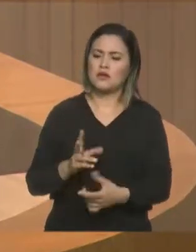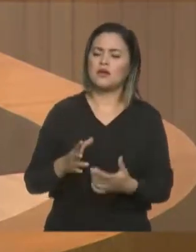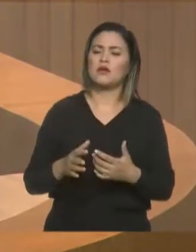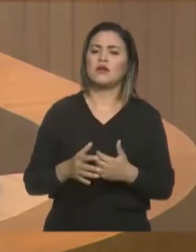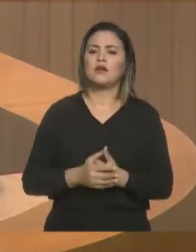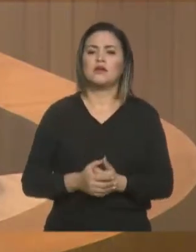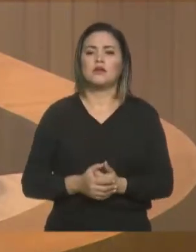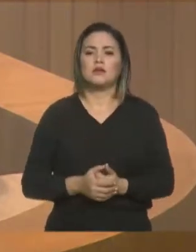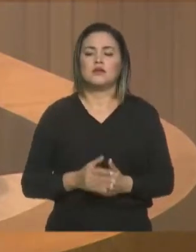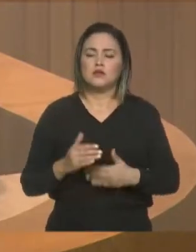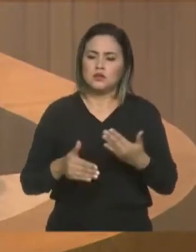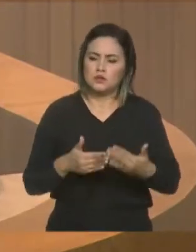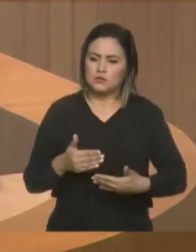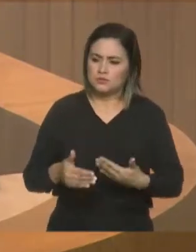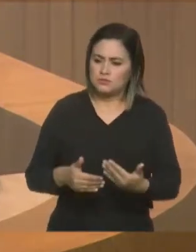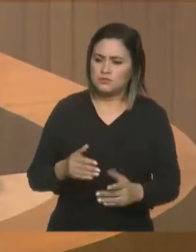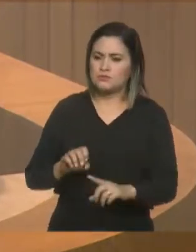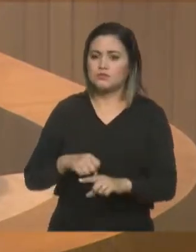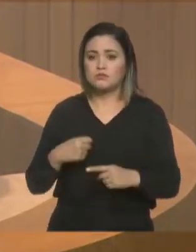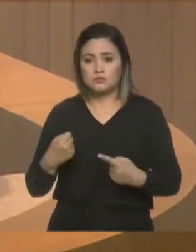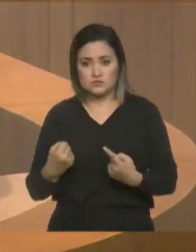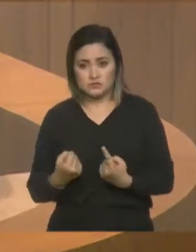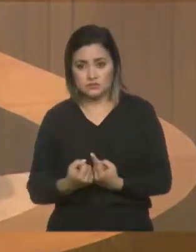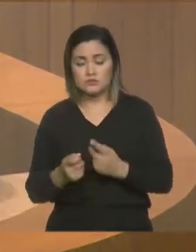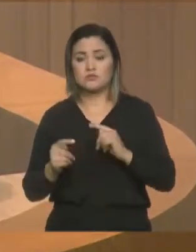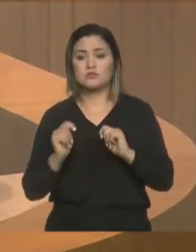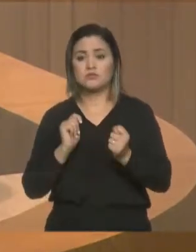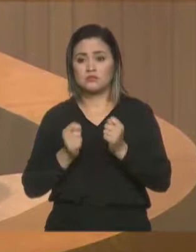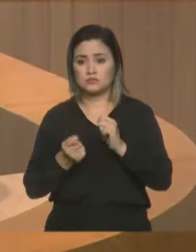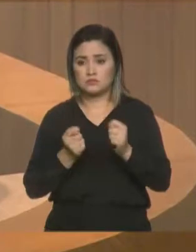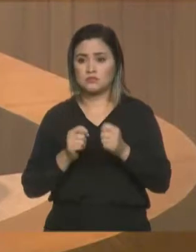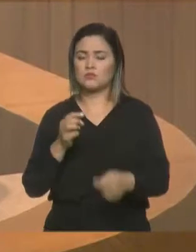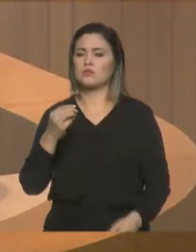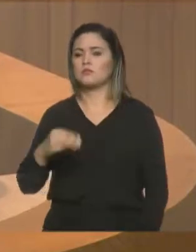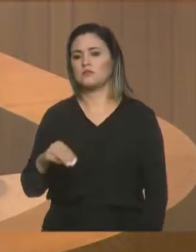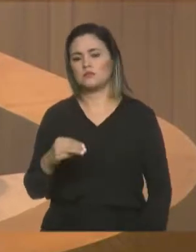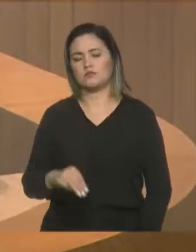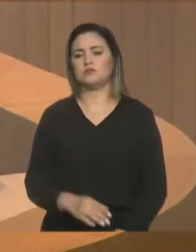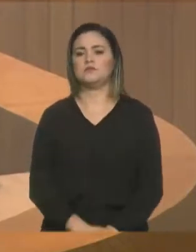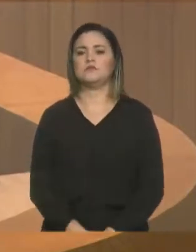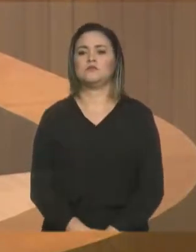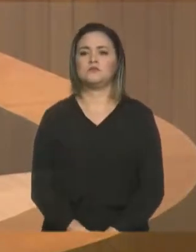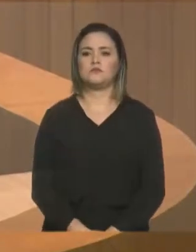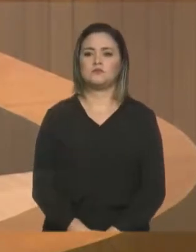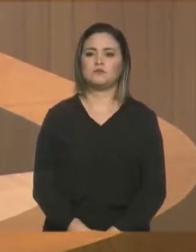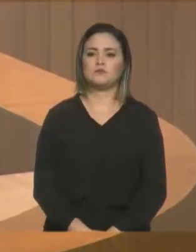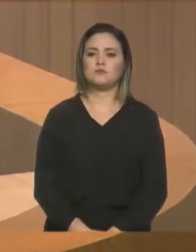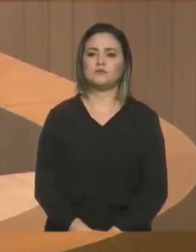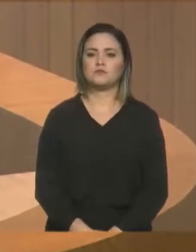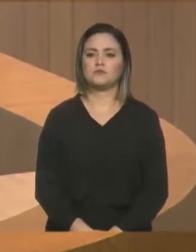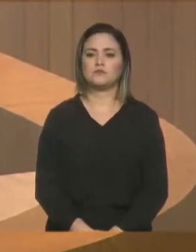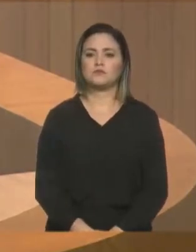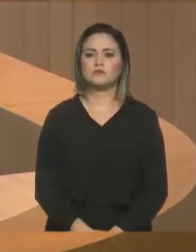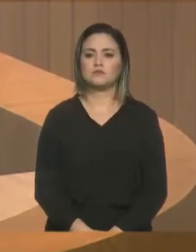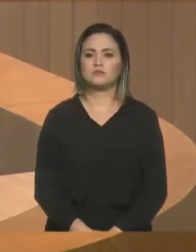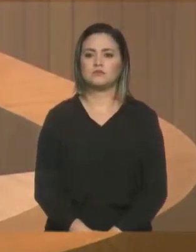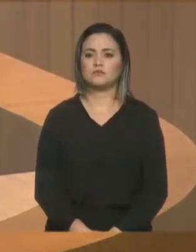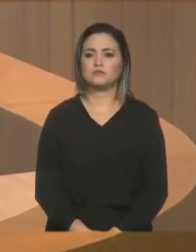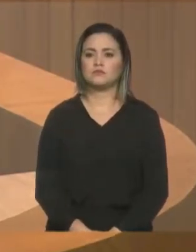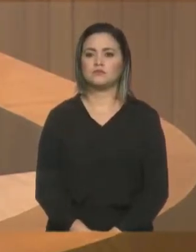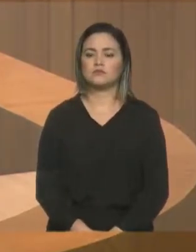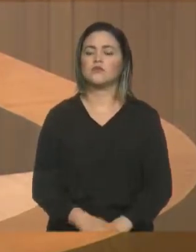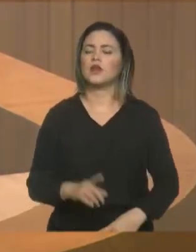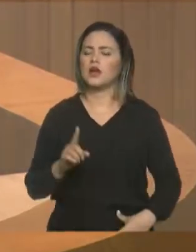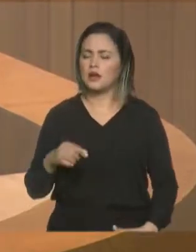crescimento e gera desenvolvimento social e econômico do Maranhão. Então, é um setor muito importante. Há quem diga até que é a